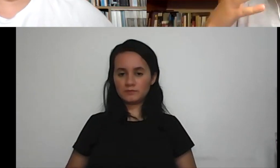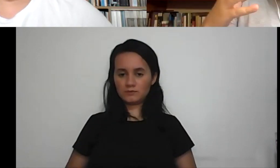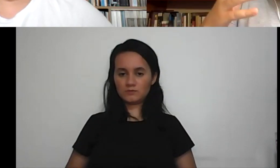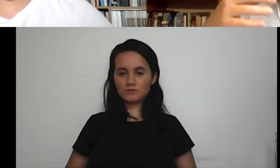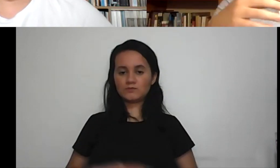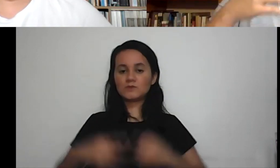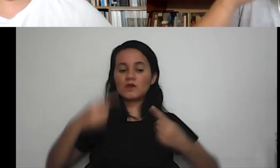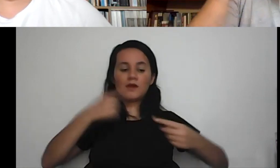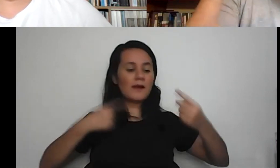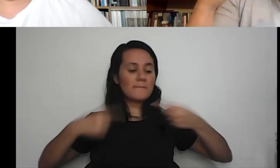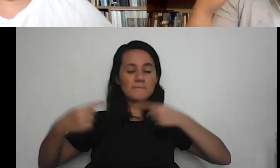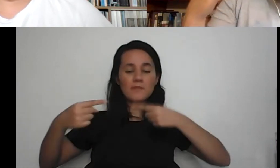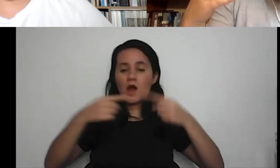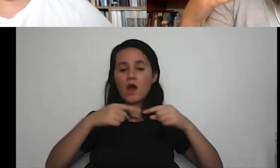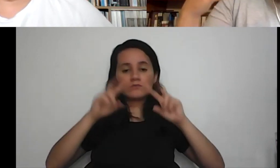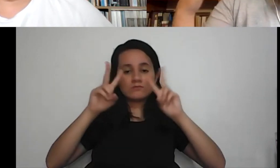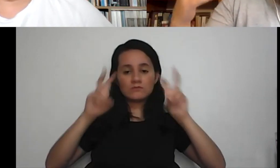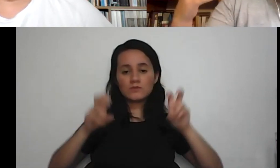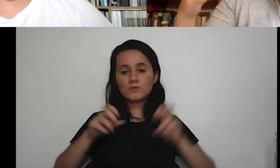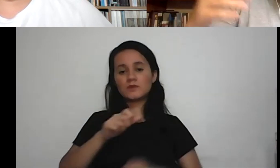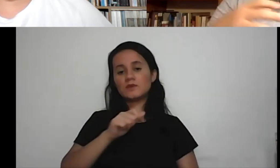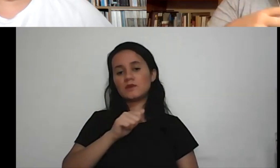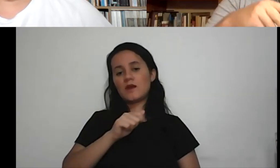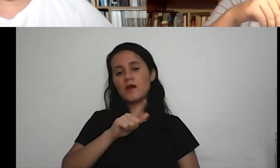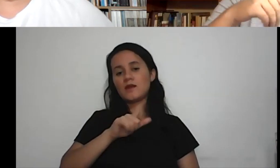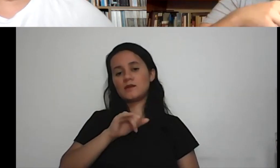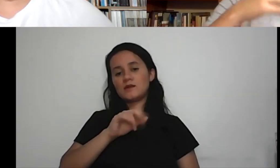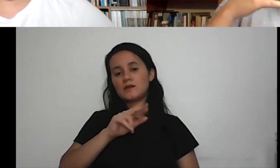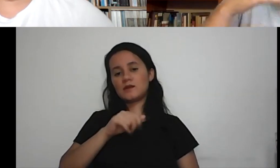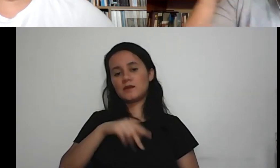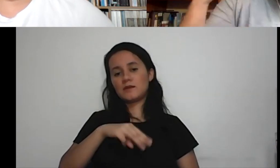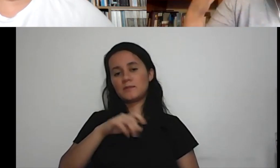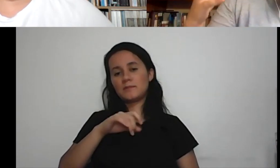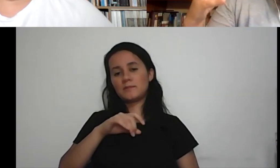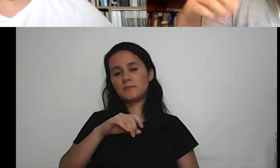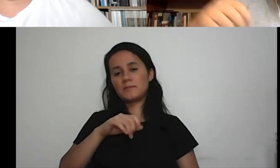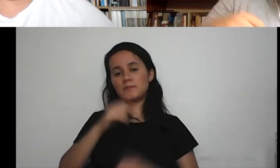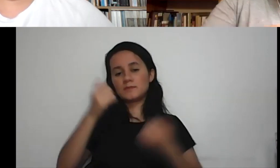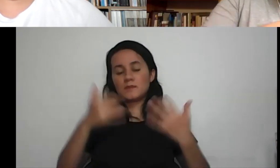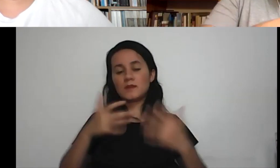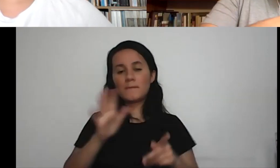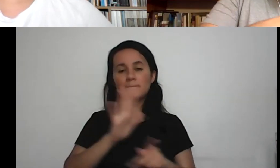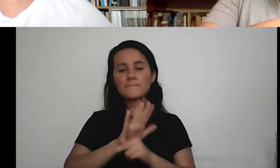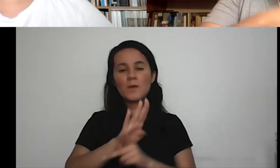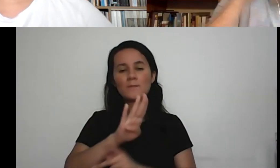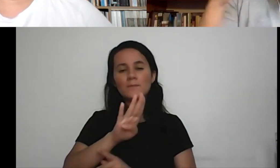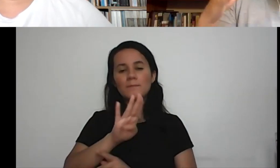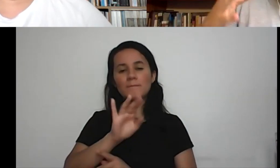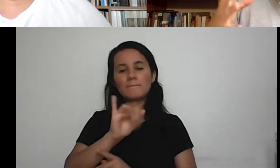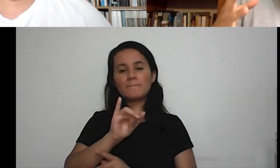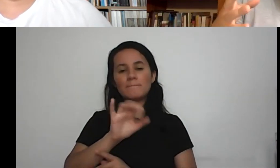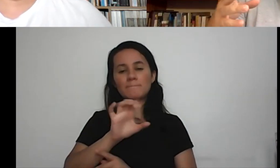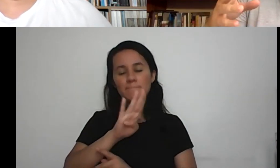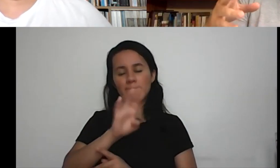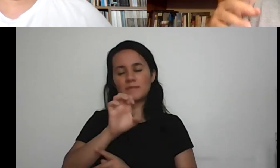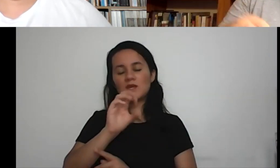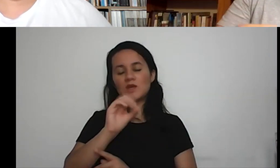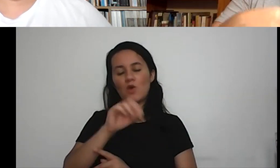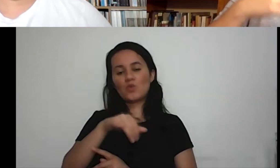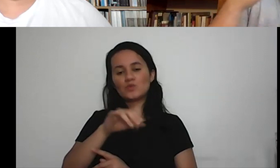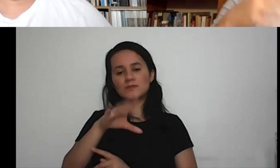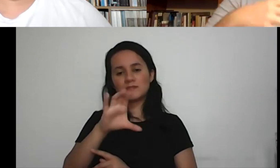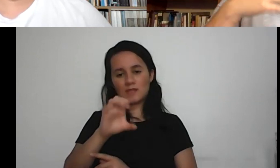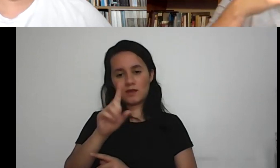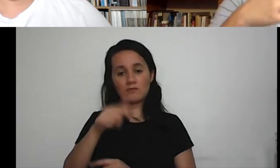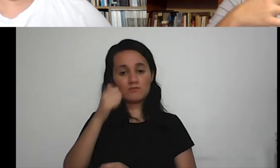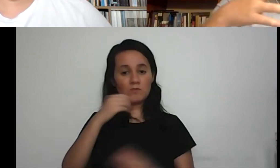debate em torno da Lilia Moritz Schwartz, por exemplo, que publicou uma coluna sobre a Beyoncé e foi um desastre de relações públicas, e ao